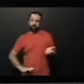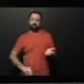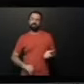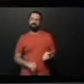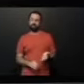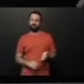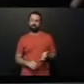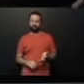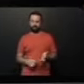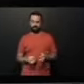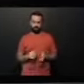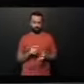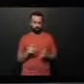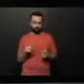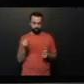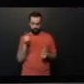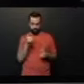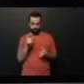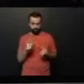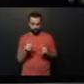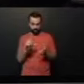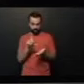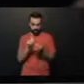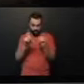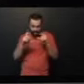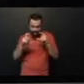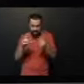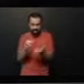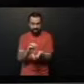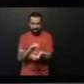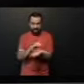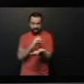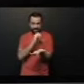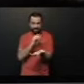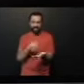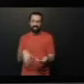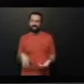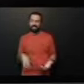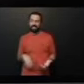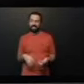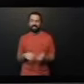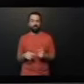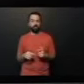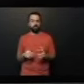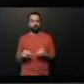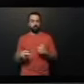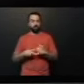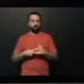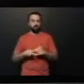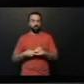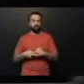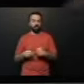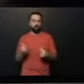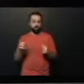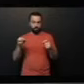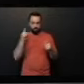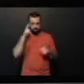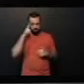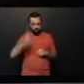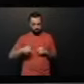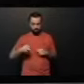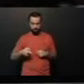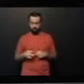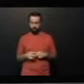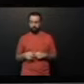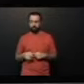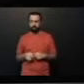vocês fizeram, já mandaram a foto para a professora, né? Retomada do verbo imperativo. Nós vamos